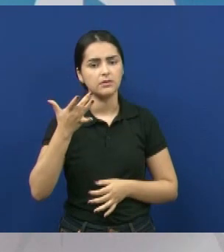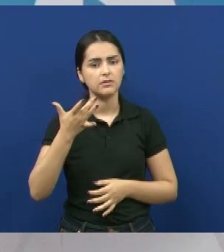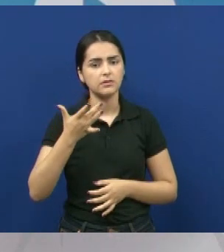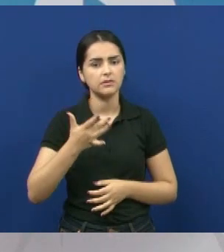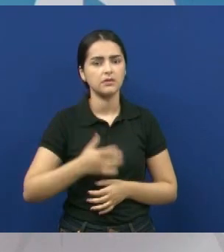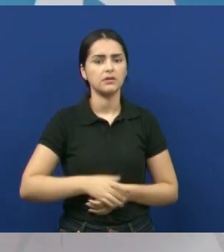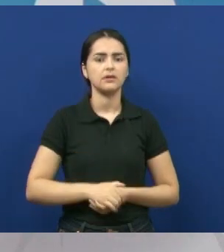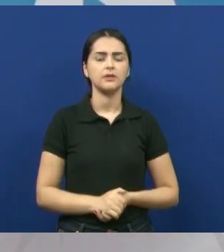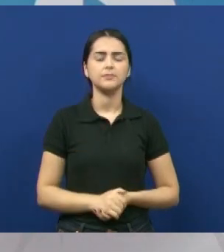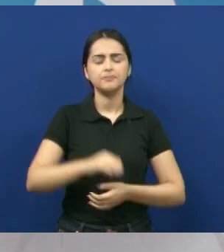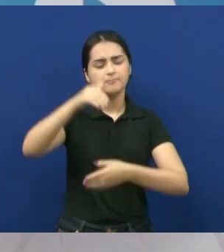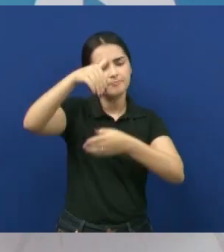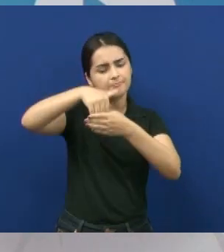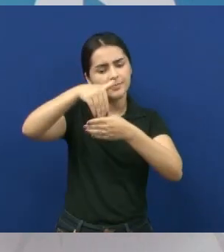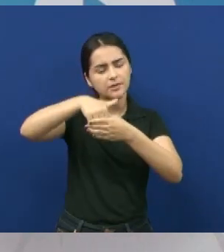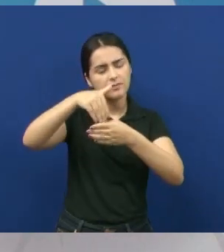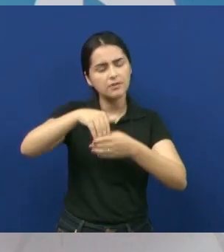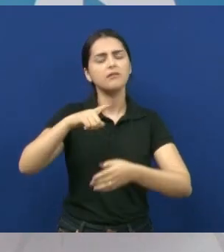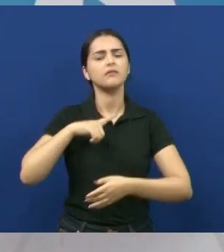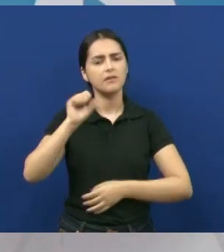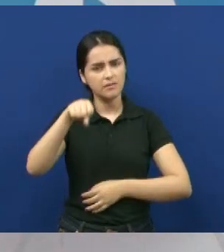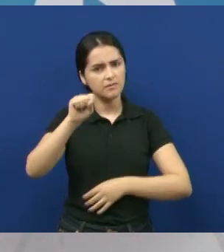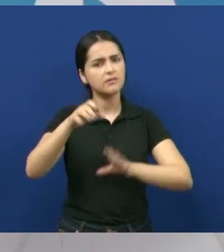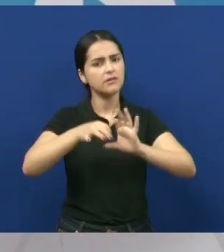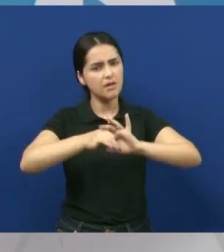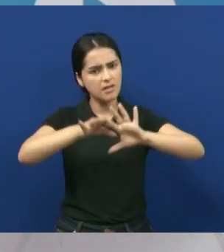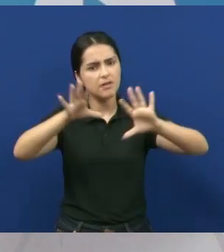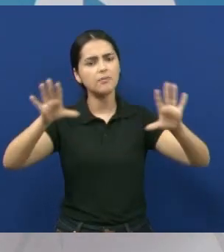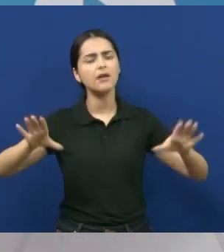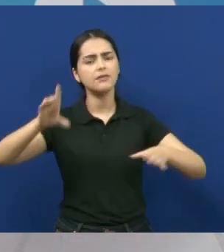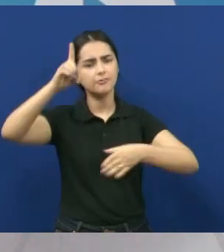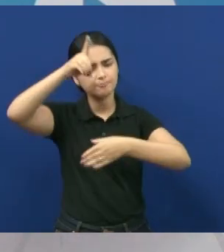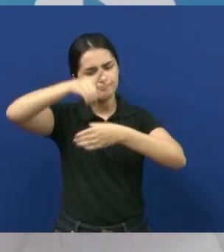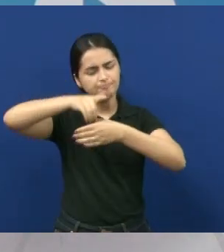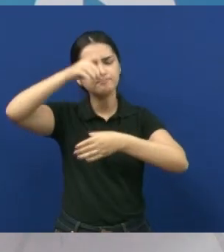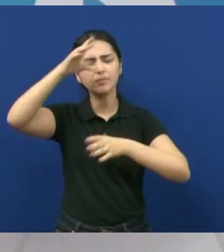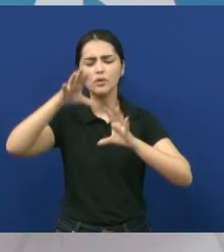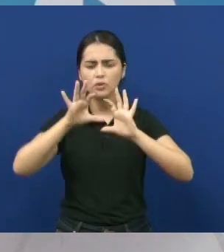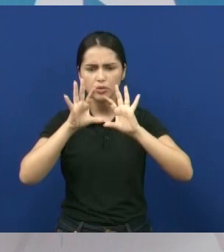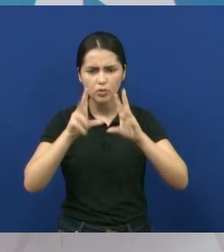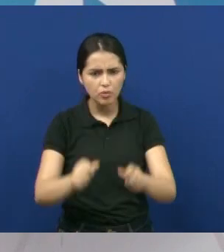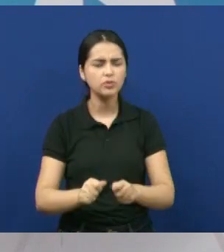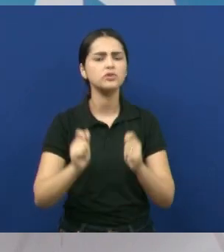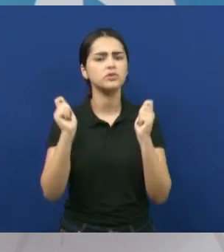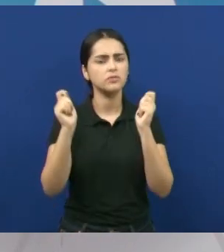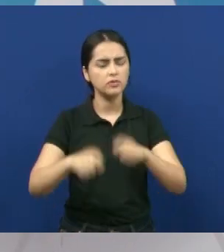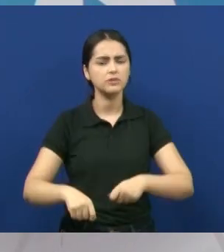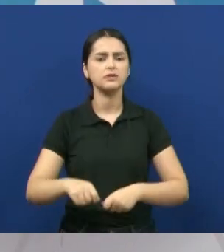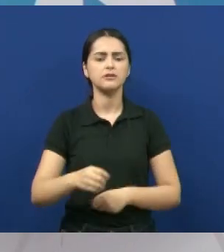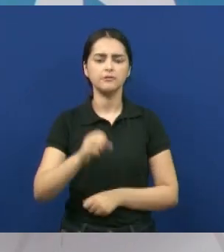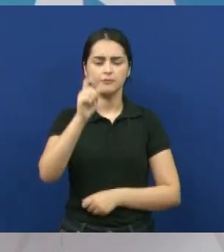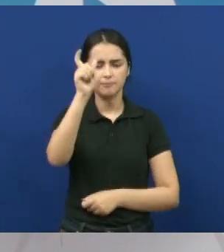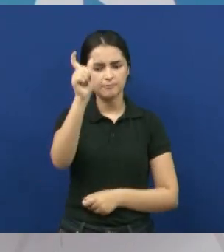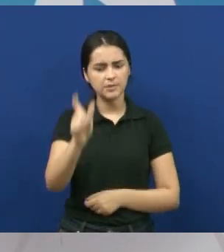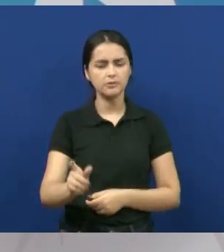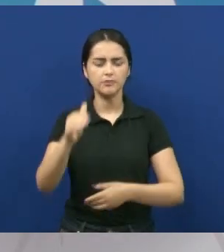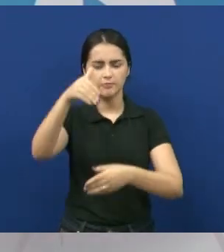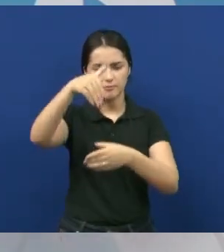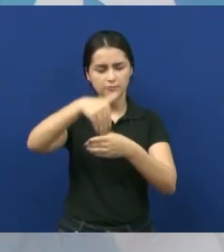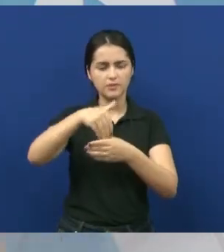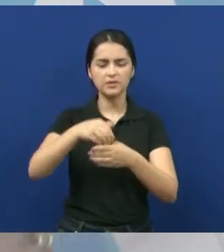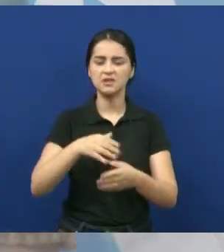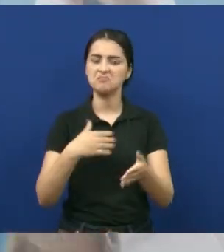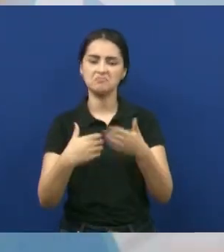na democracia há liberdade, há a possibilidade de todos terem direito de existir, independente